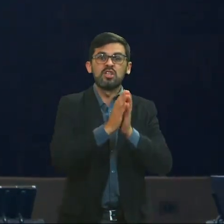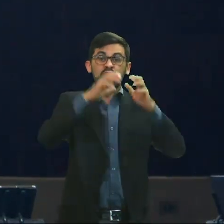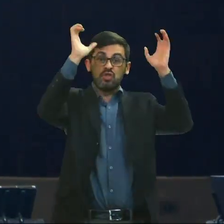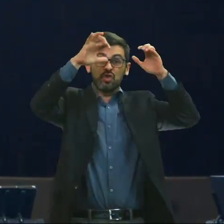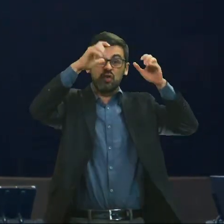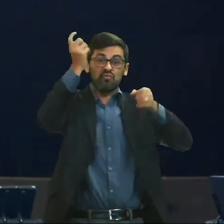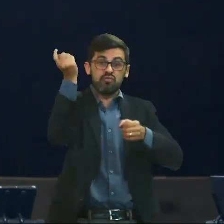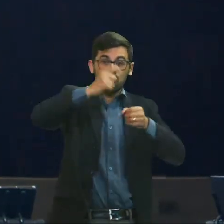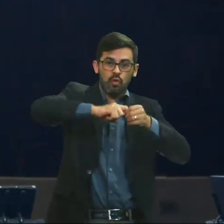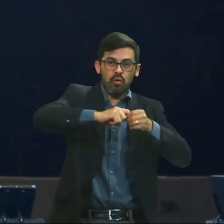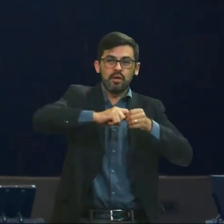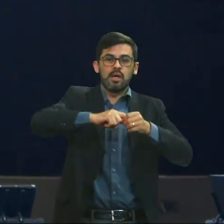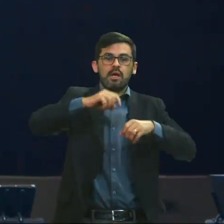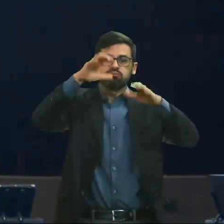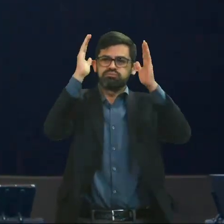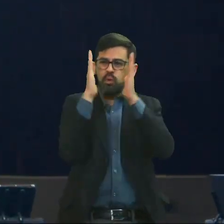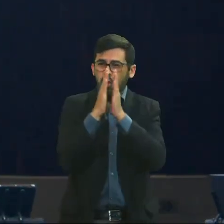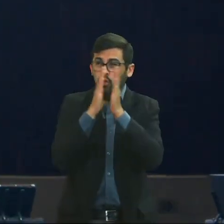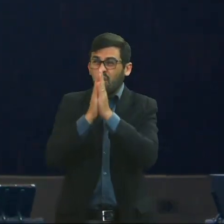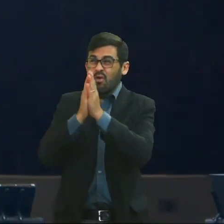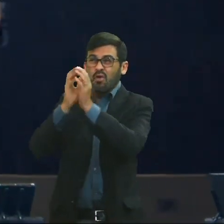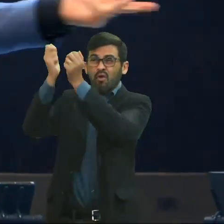Ele orou, fogo caiu do céu.